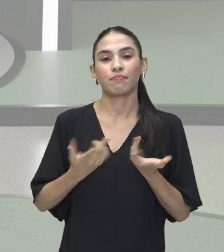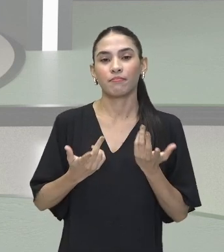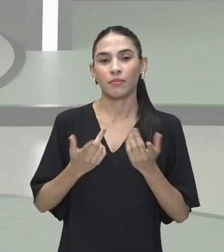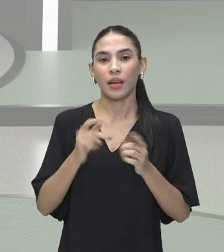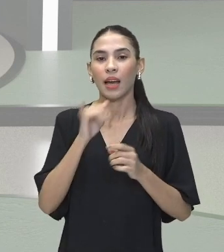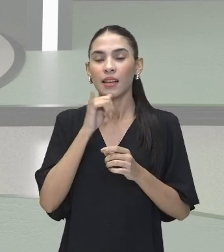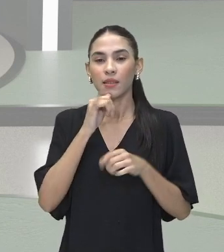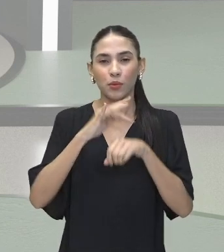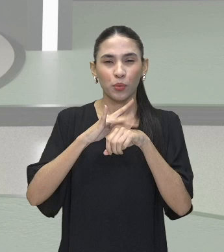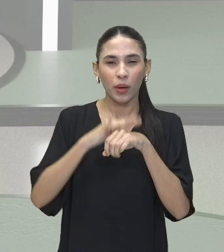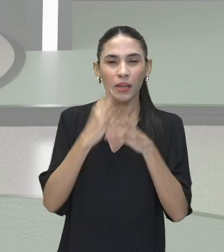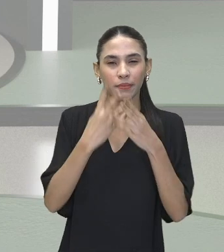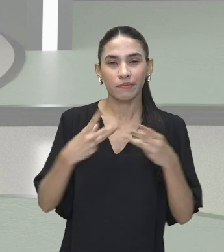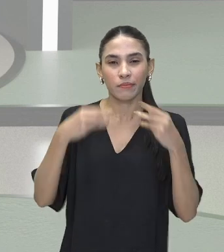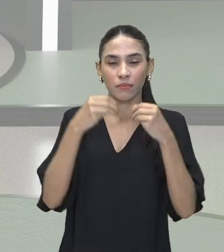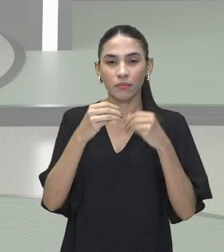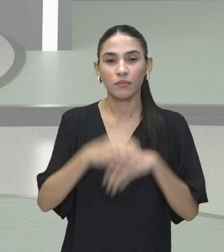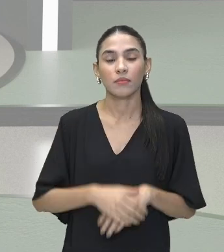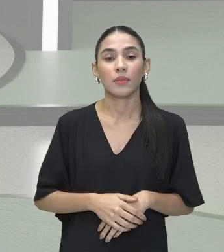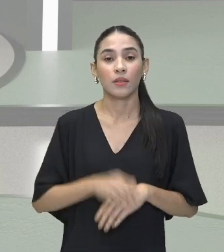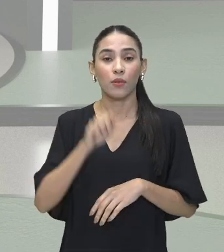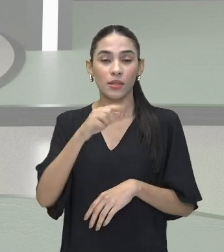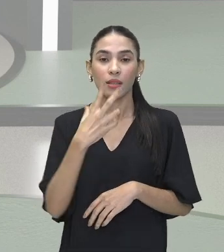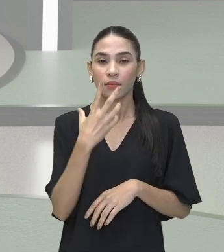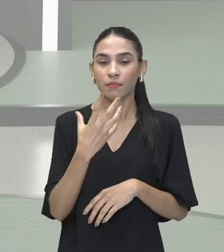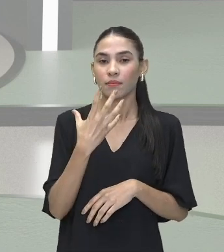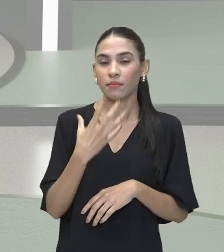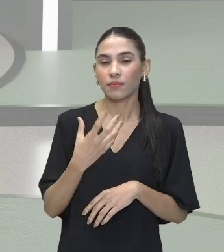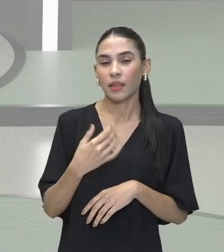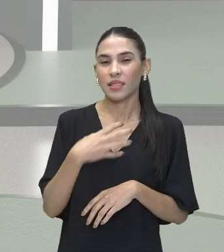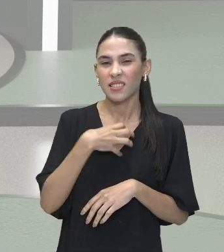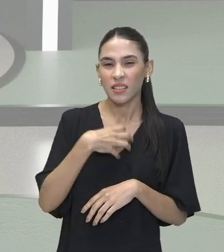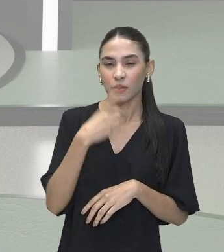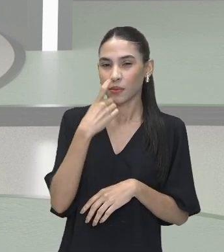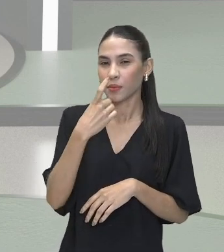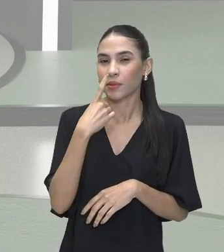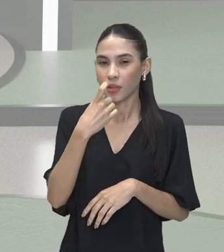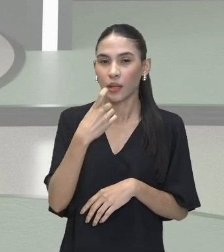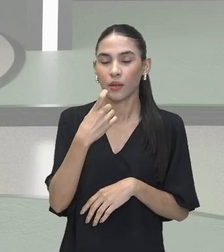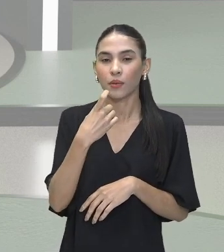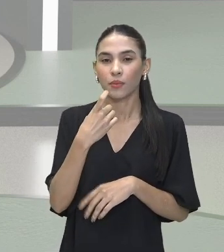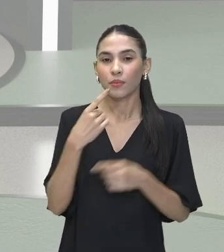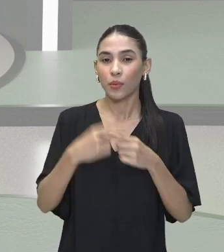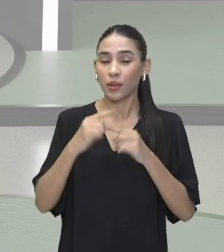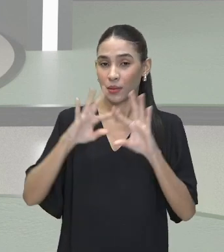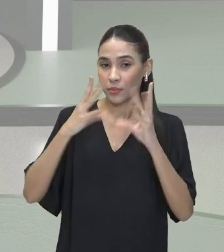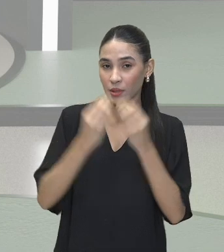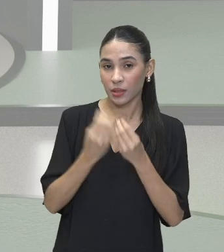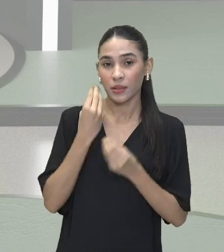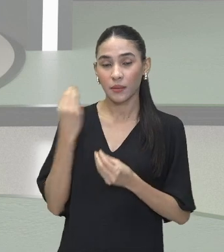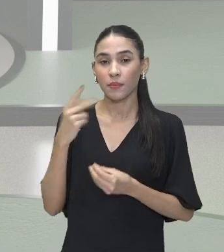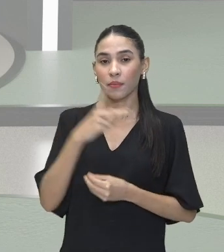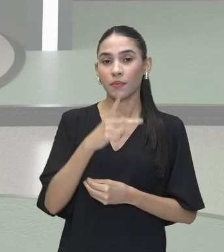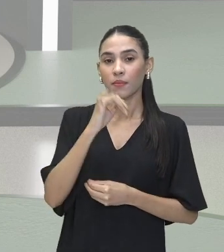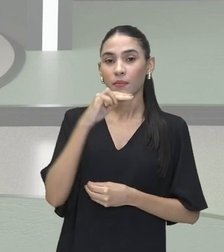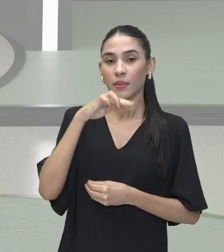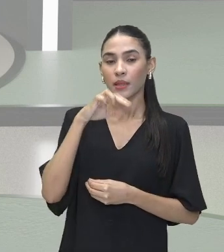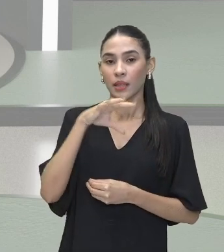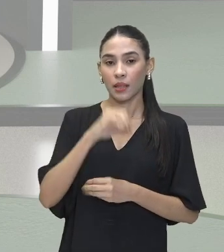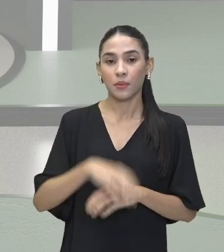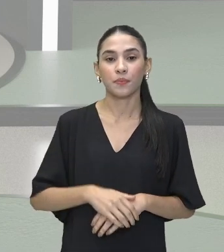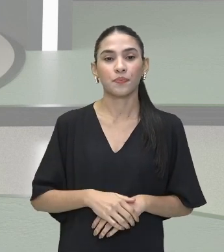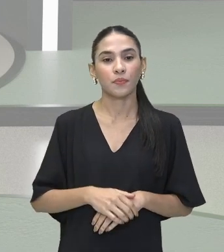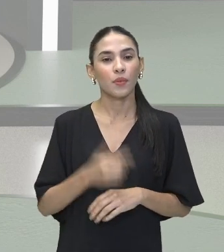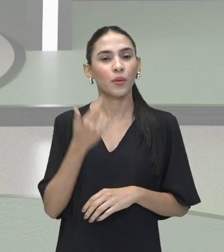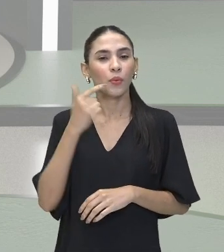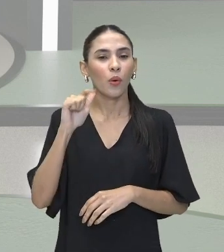Então, a gente sente o cheiro do alecrim de longe por causa desse composto, que é o pineno. E o alfa-pineno? O